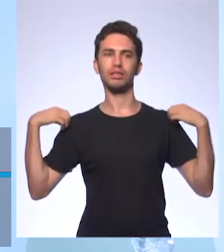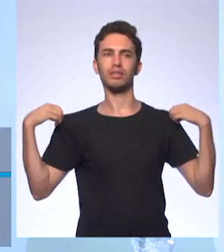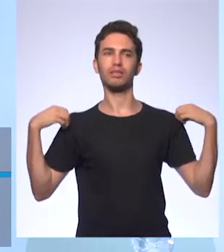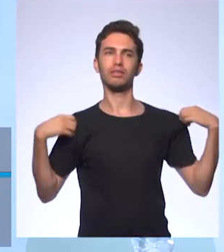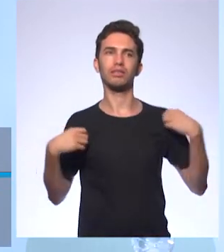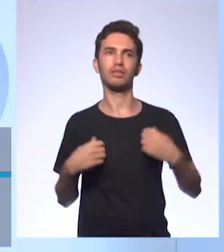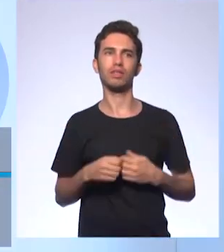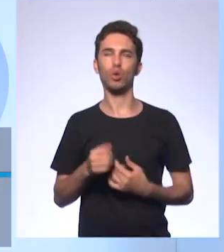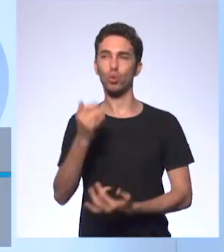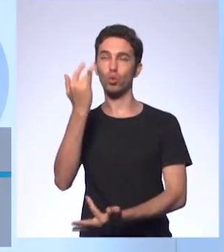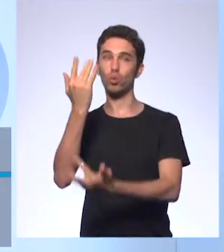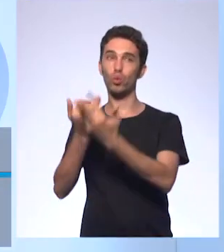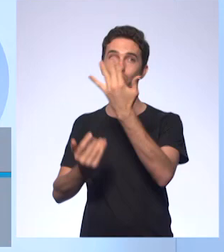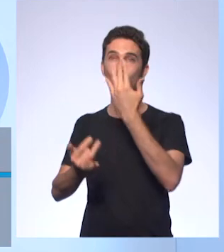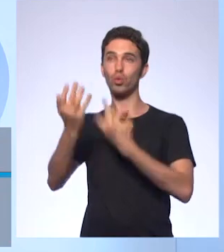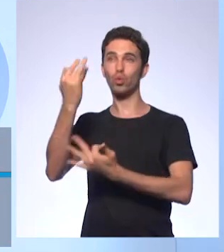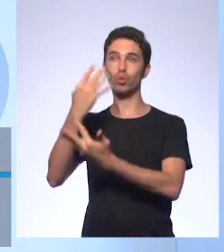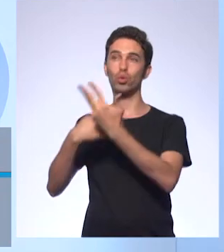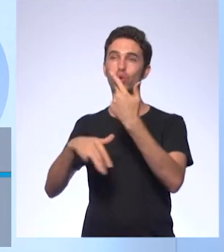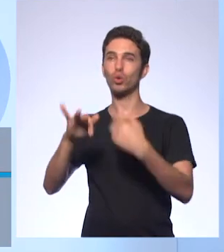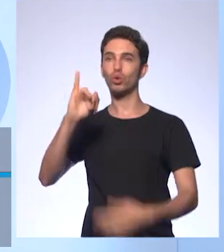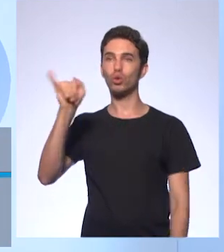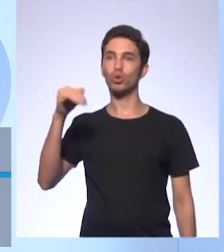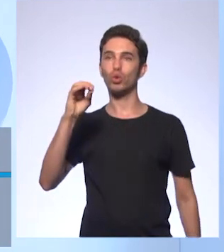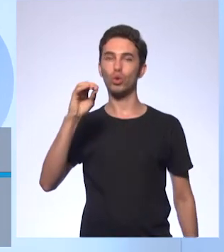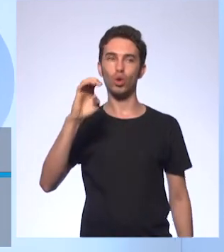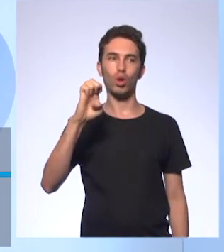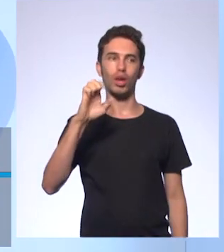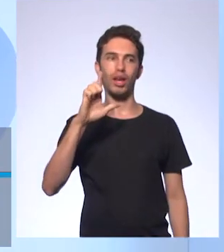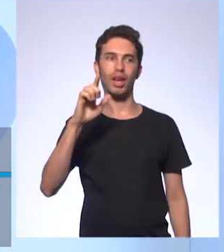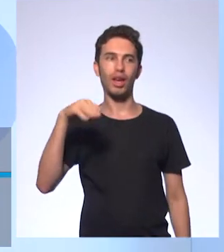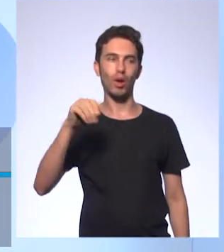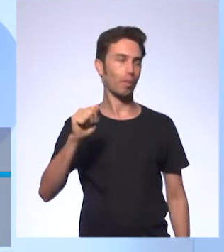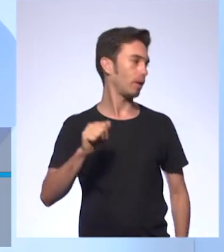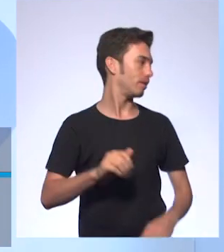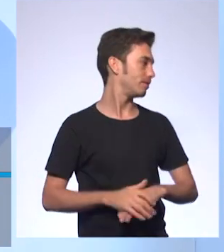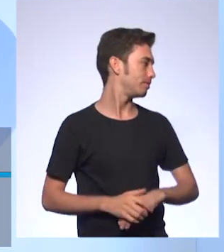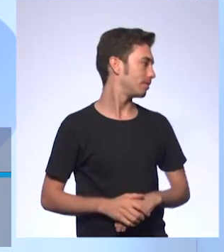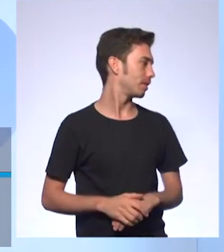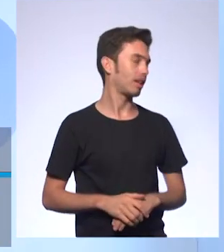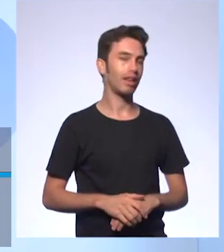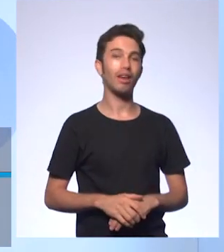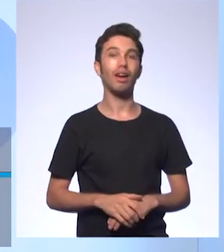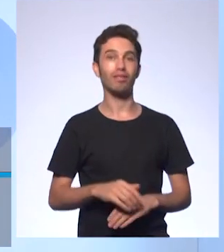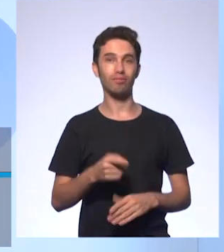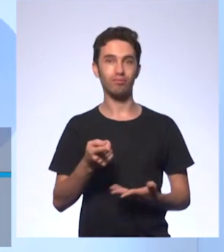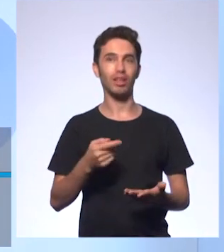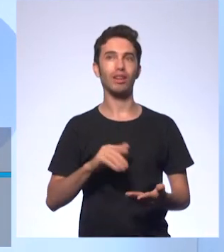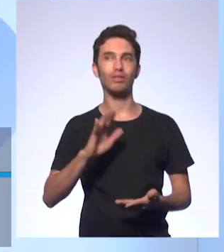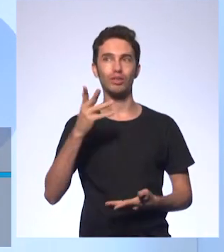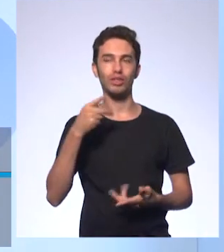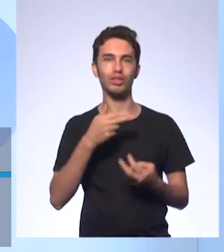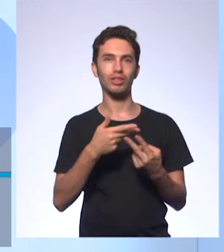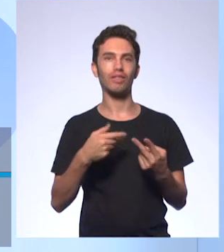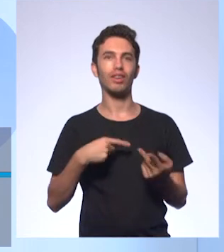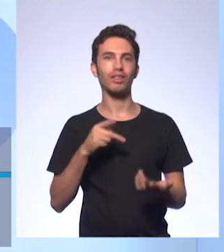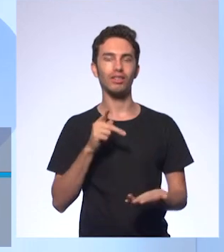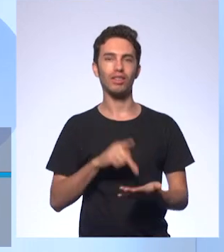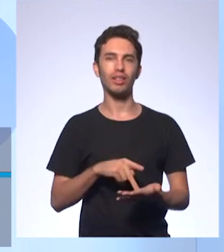eita, Incêndio do gente. Joelma também é um fato que marcou muito, né? Esse desastre aí que teve no centro de São Paulo.